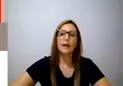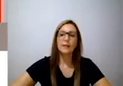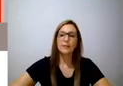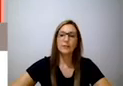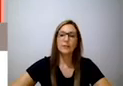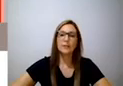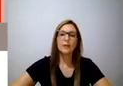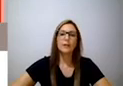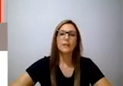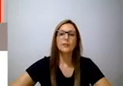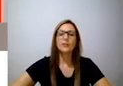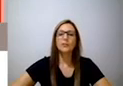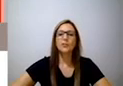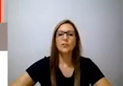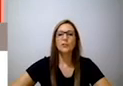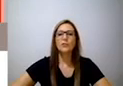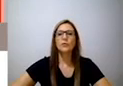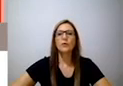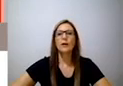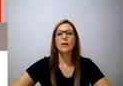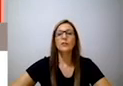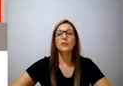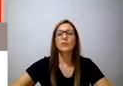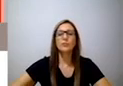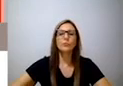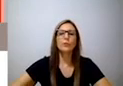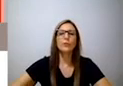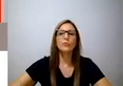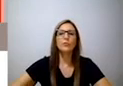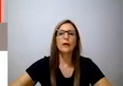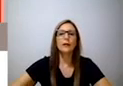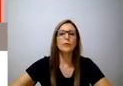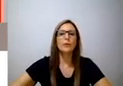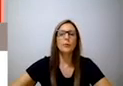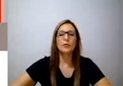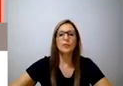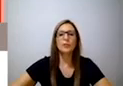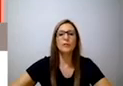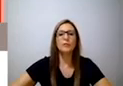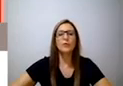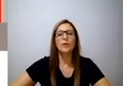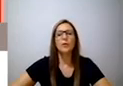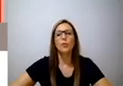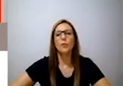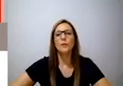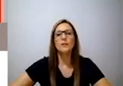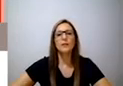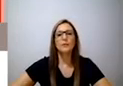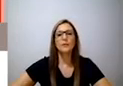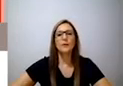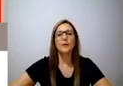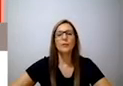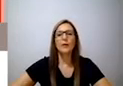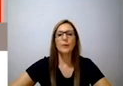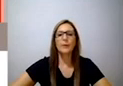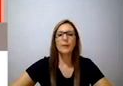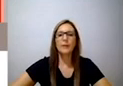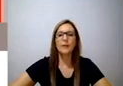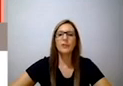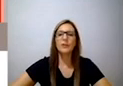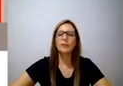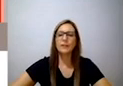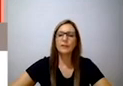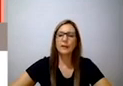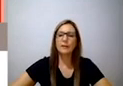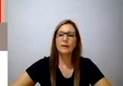e AIDS. E diante disso, diante do resultado positivo, começar um tratamento